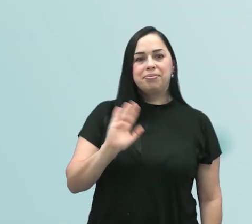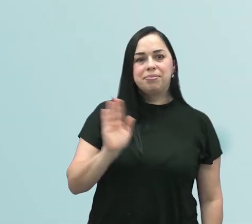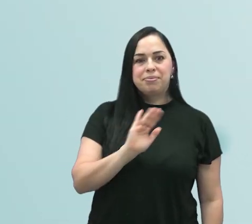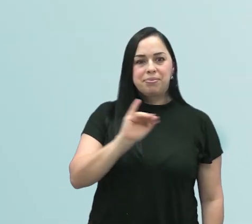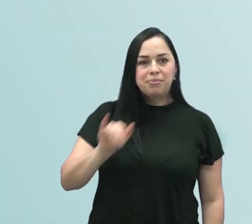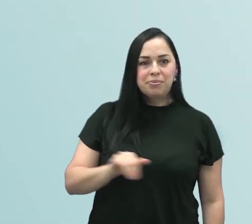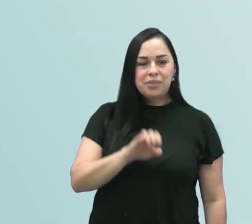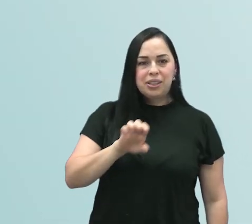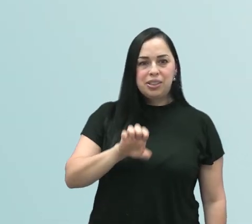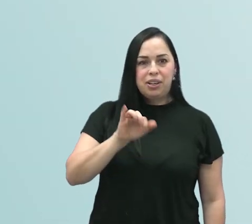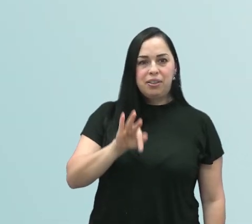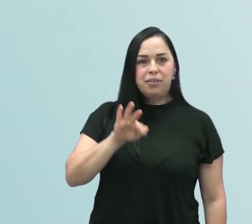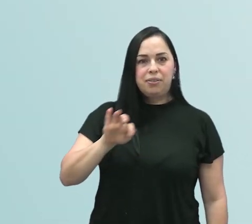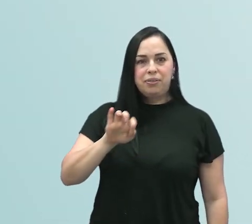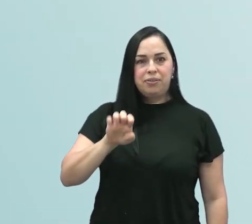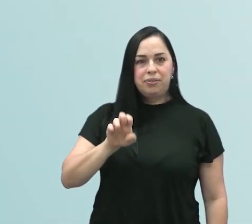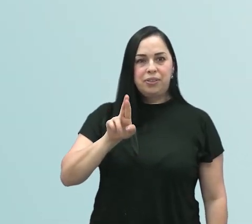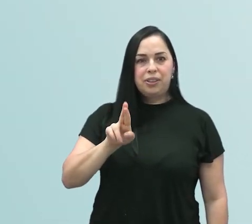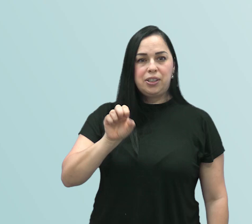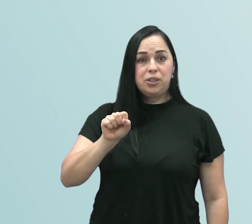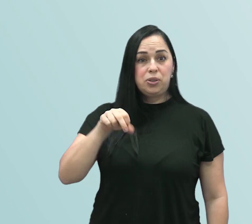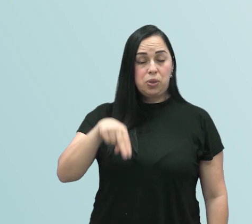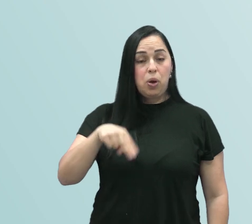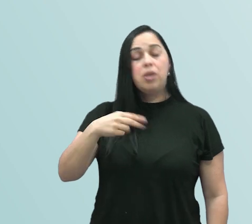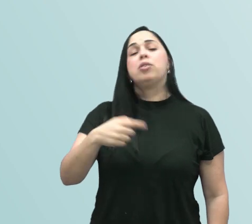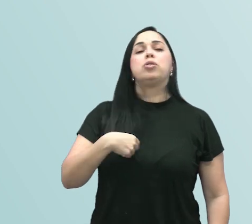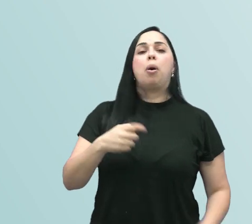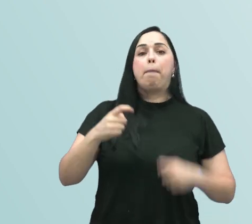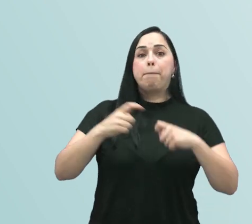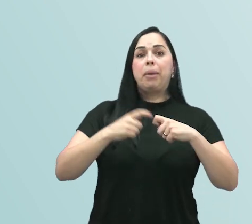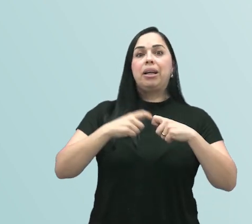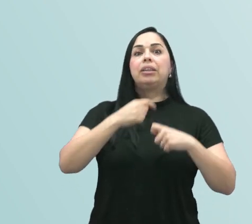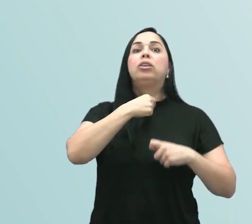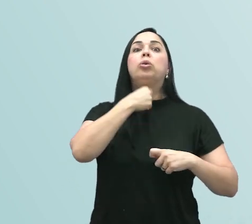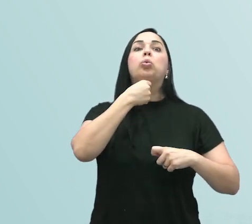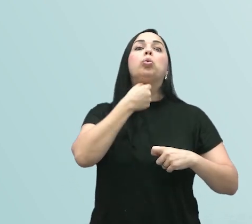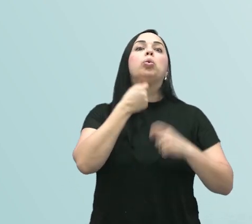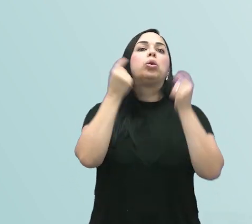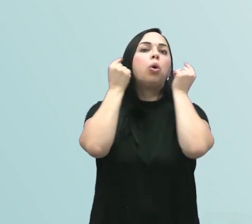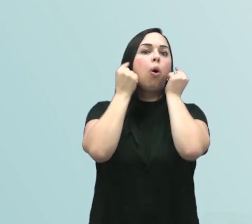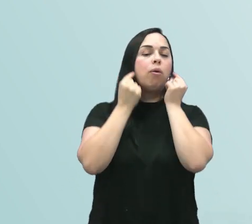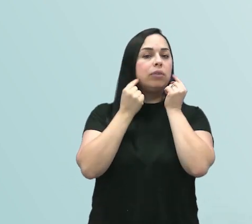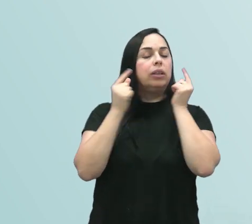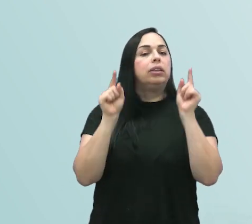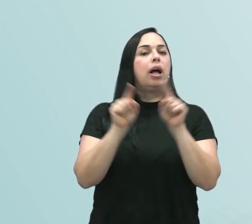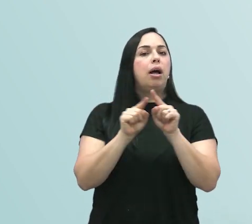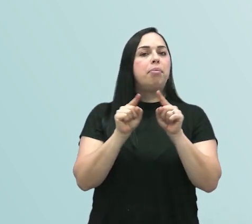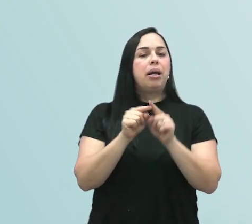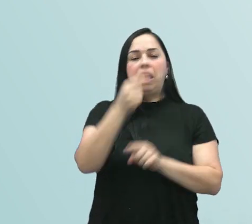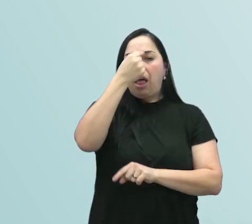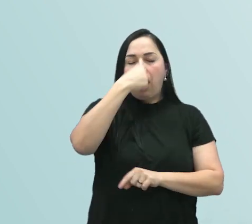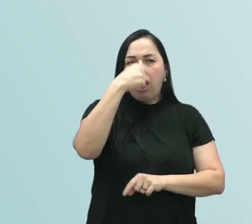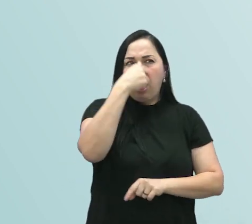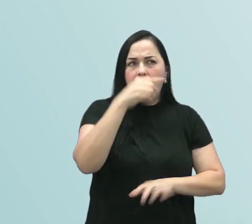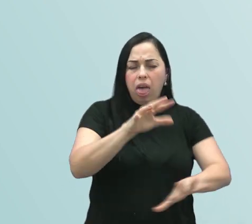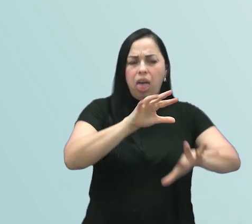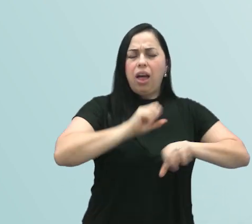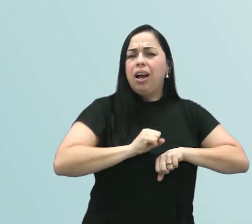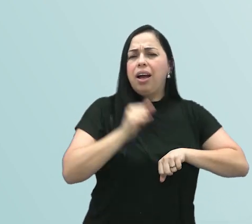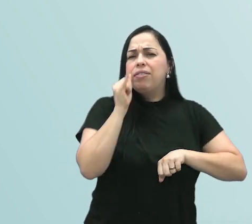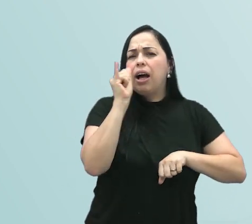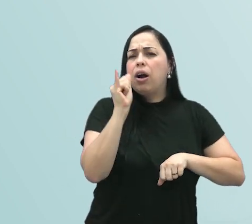Olá, sou o Jefferson Takehara, sou médico otorrinolaringologista e vou falar algumas dicas sobre como evitar as gripes e